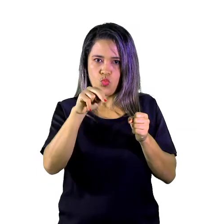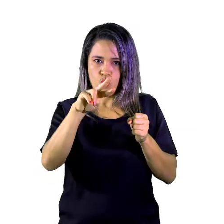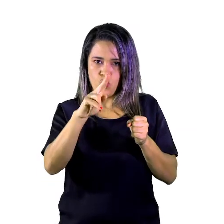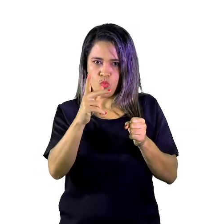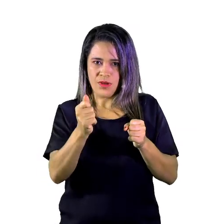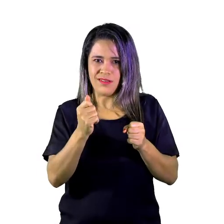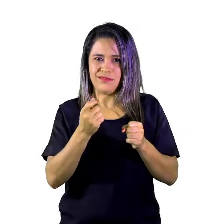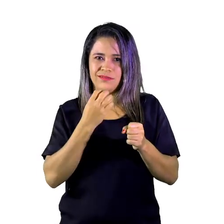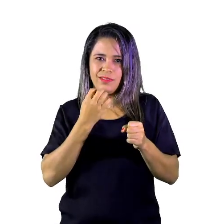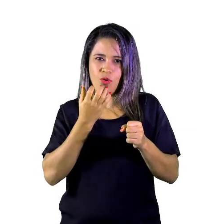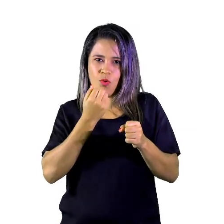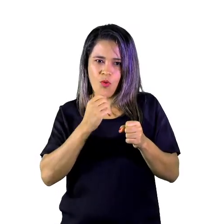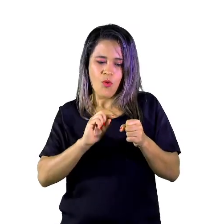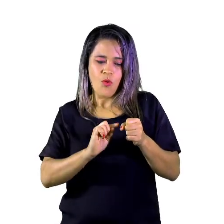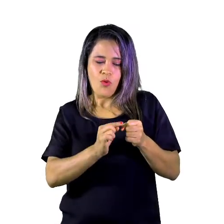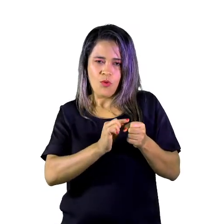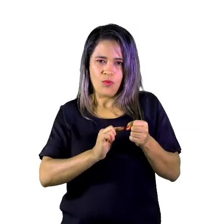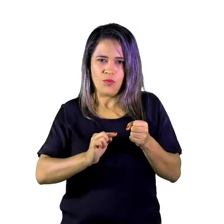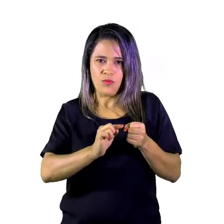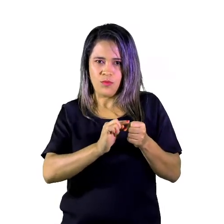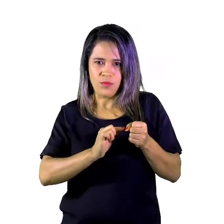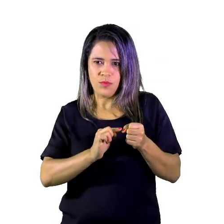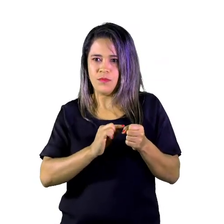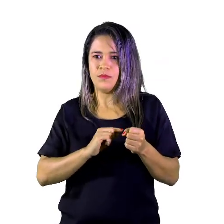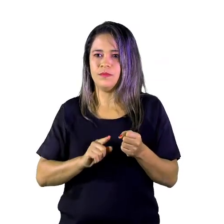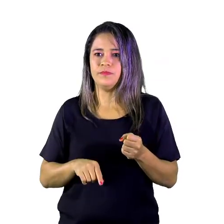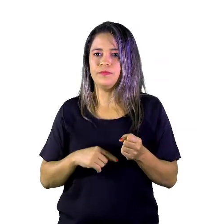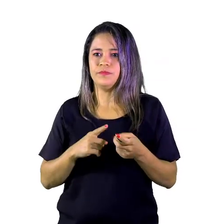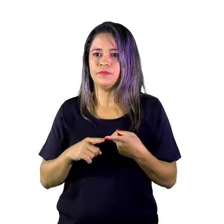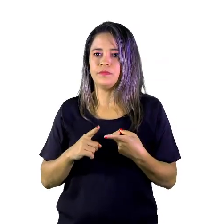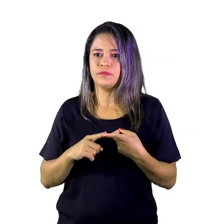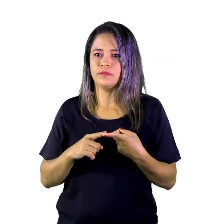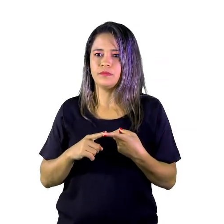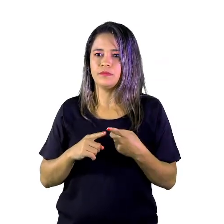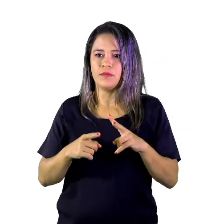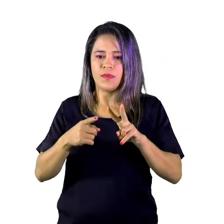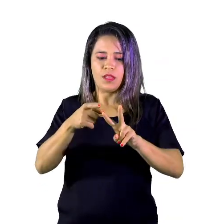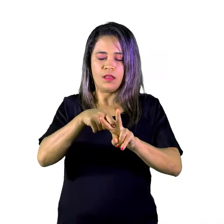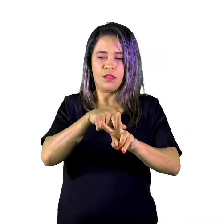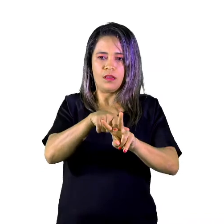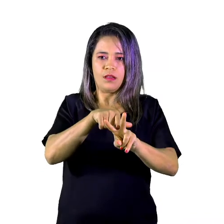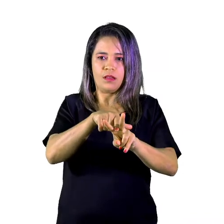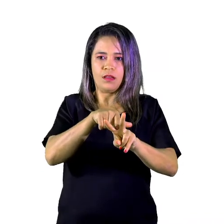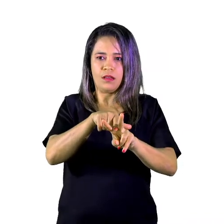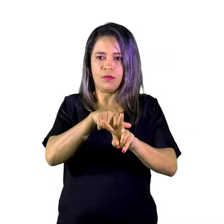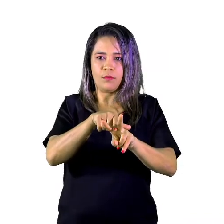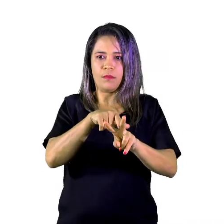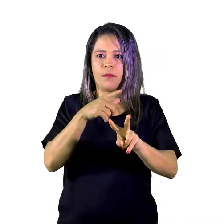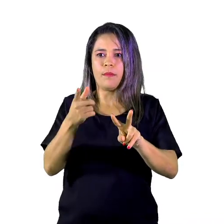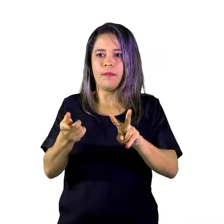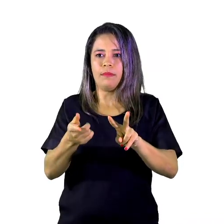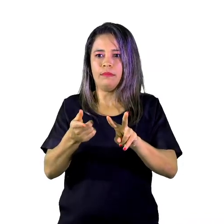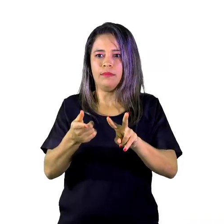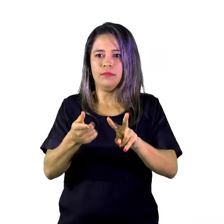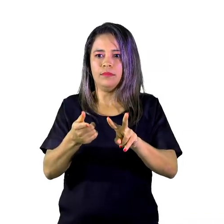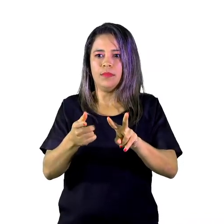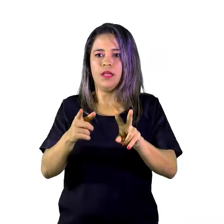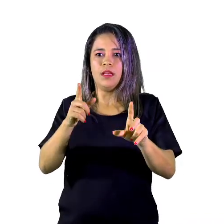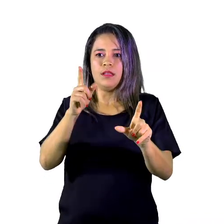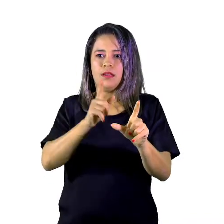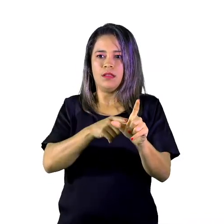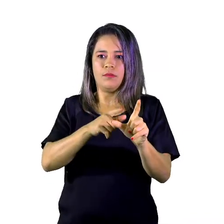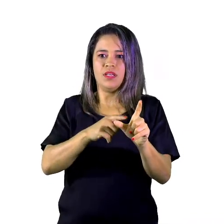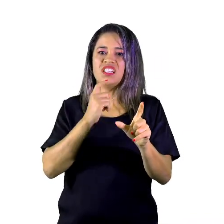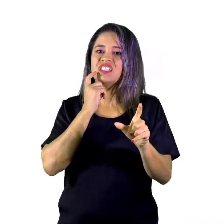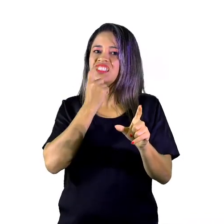da queratina presente, né, na unha, a frieira ou pé de atleta e a candidíase,